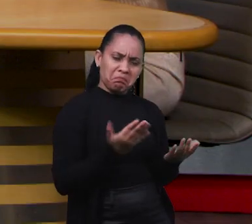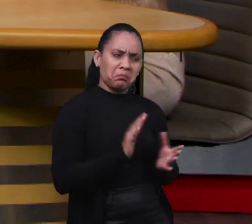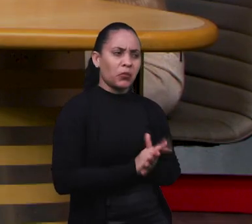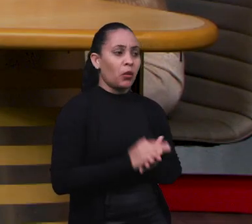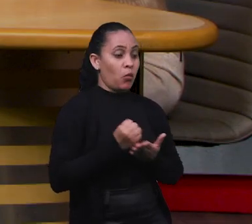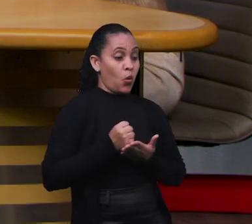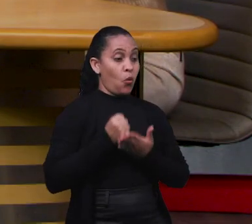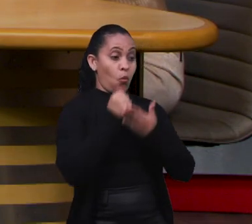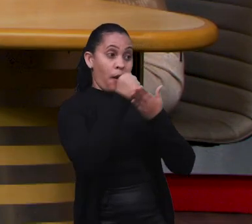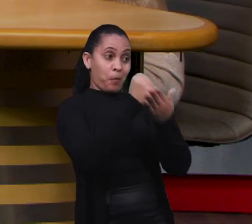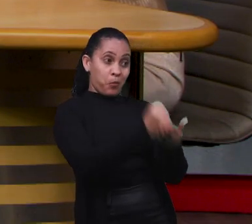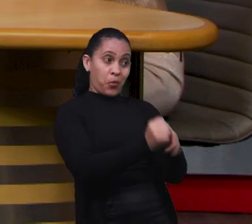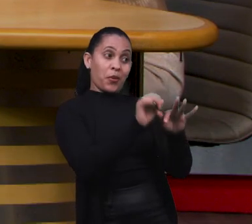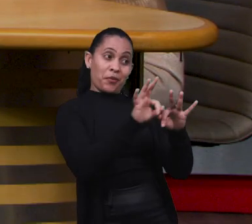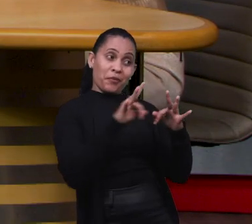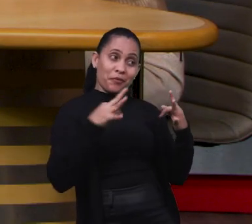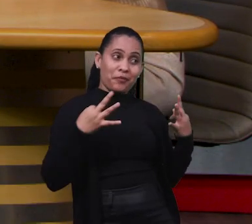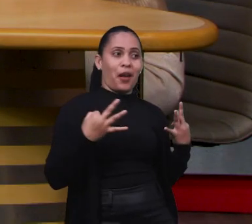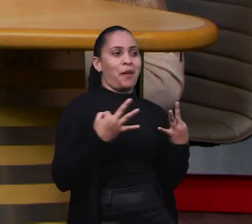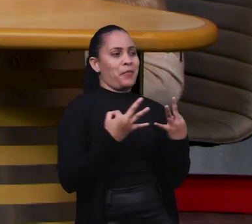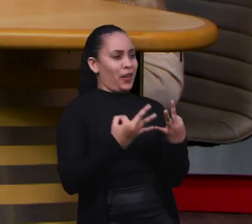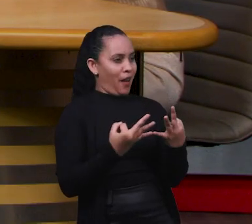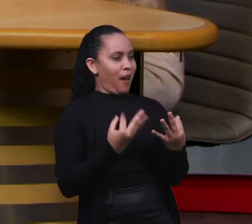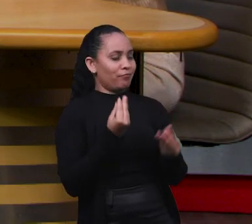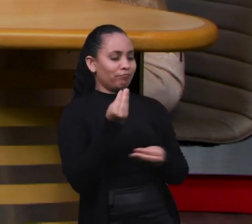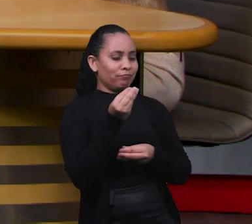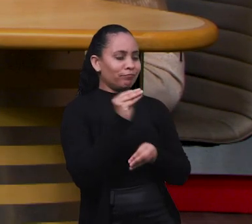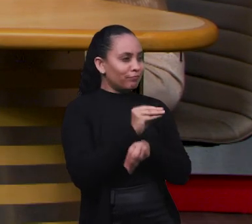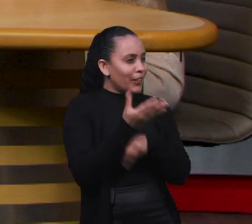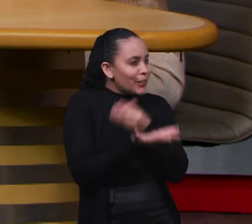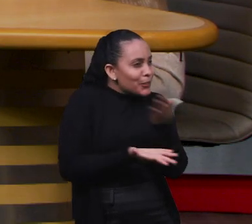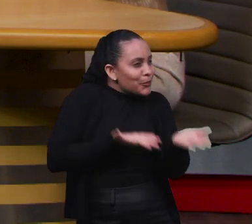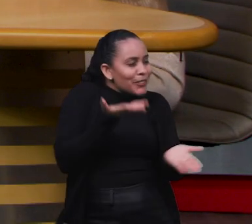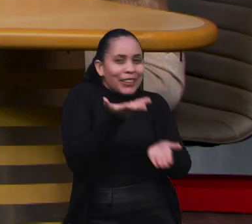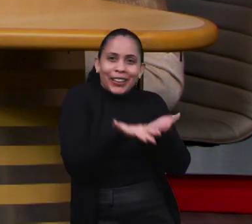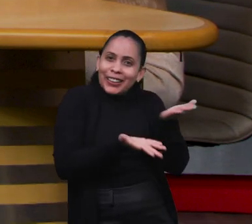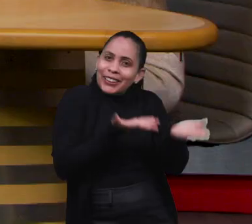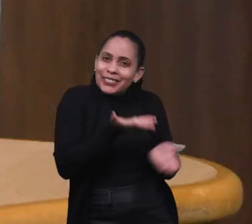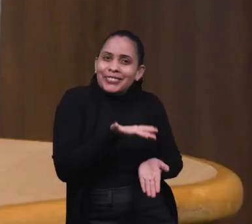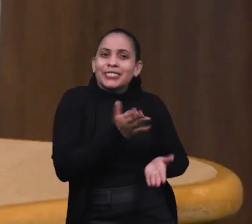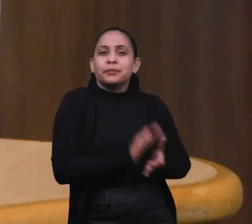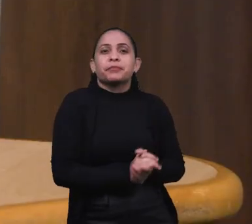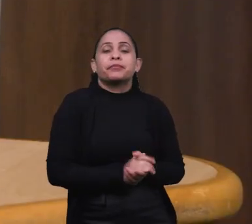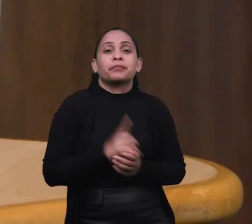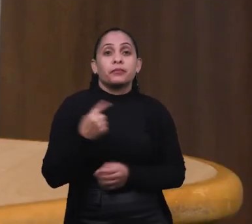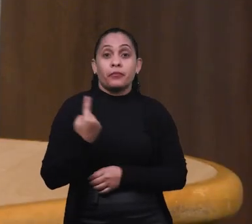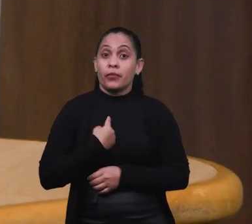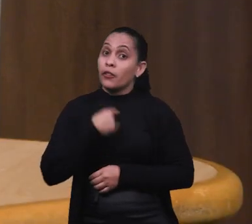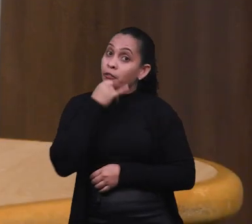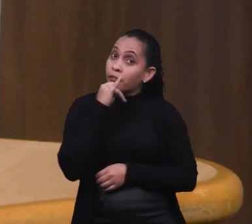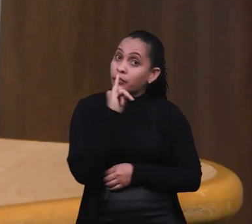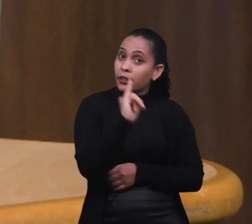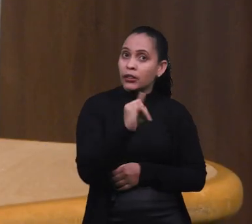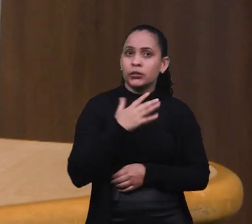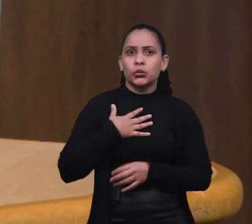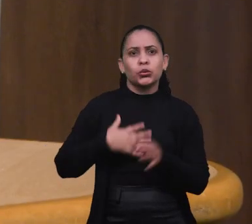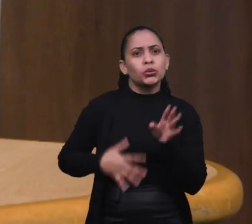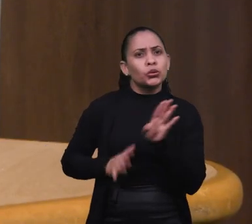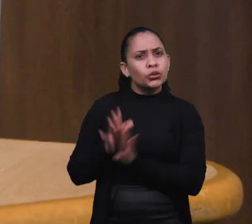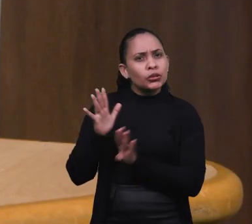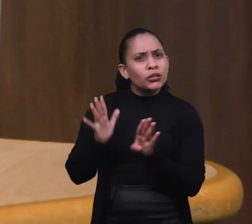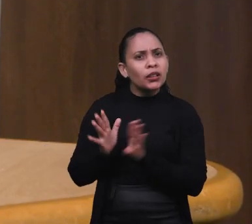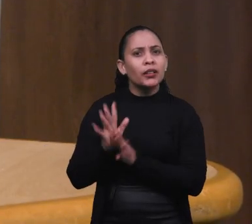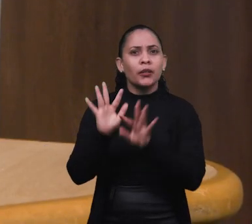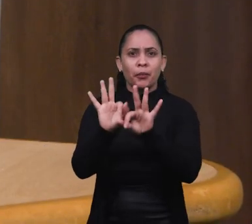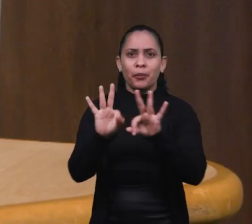o apoio também familiar, né, desse tratamento. E é isso que nós temos até passado aqui neste programa, muitas orientações para